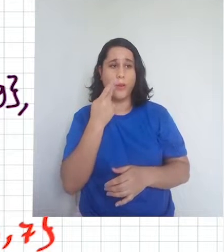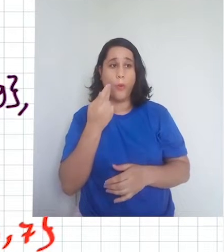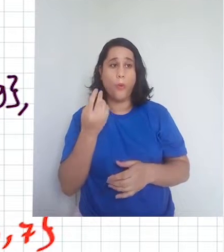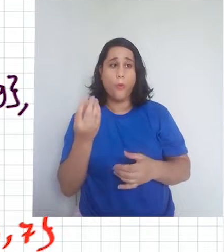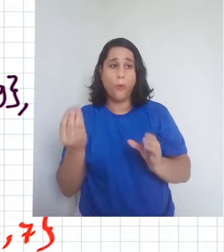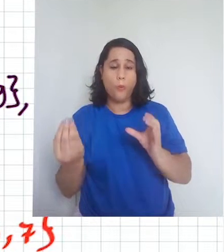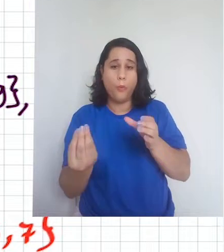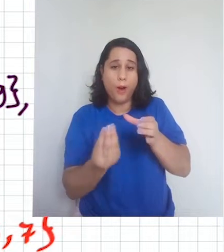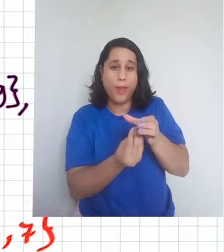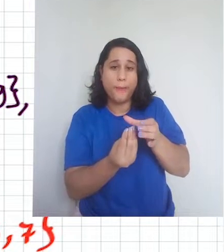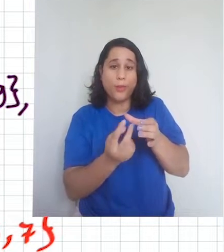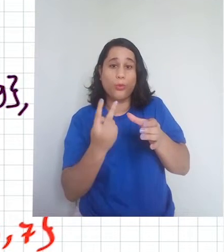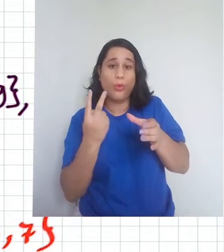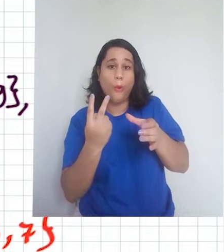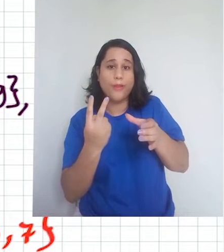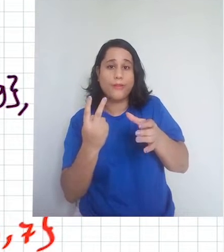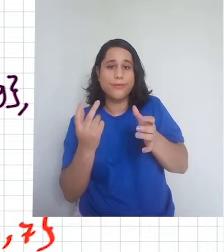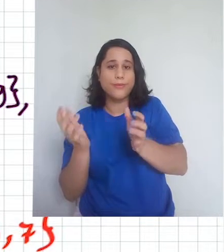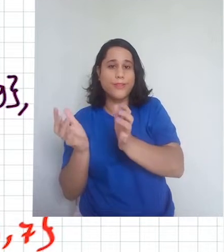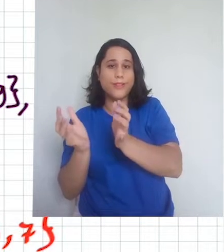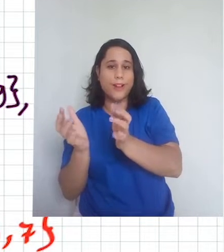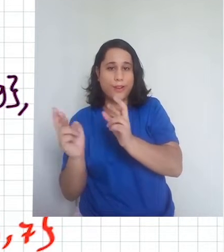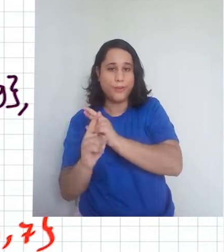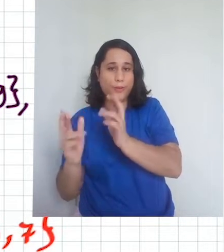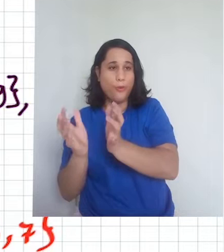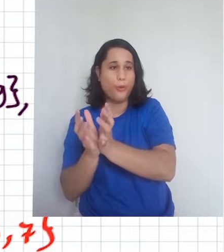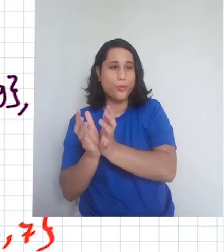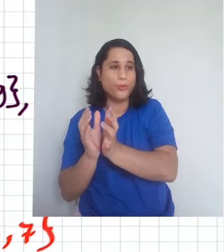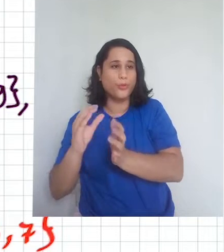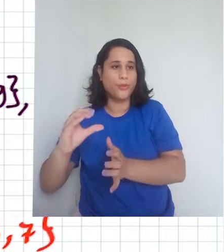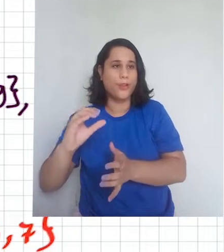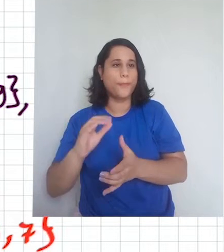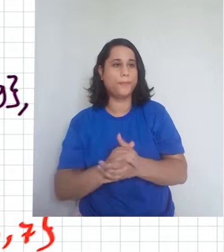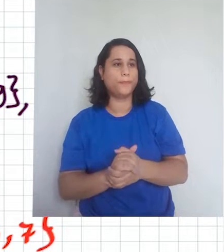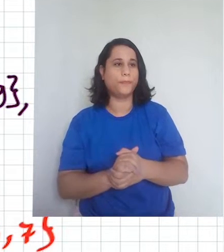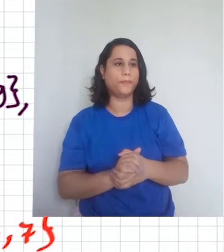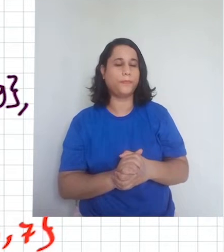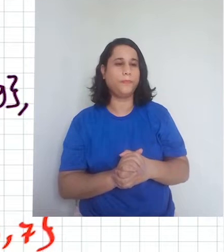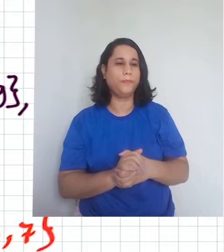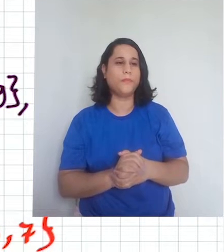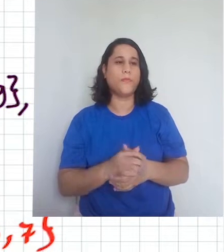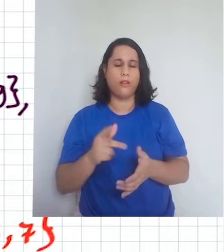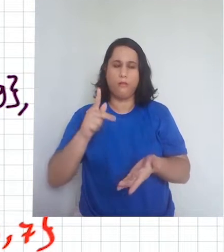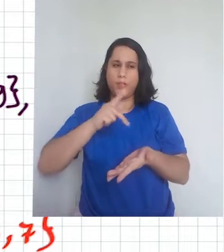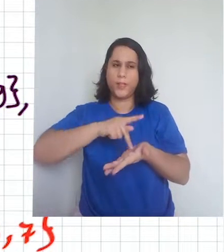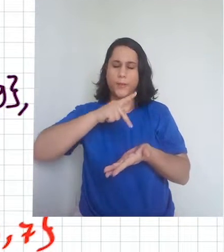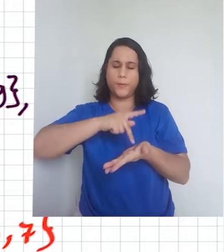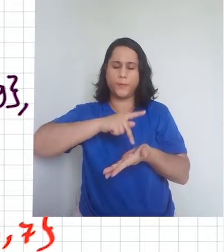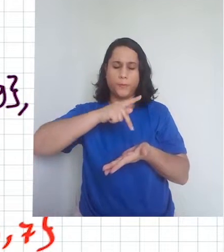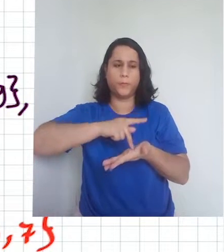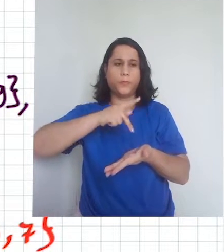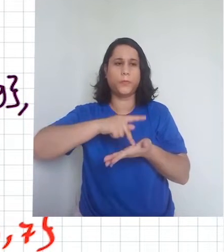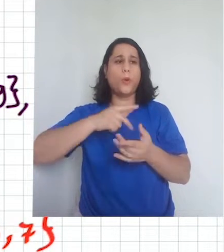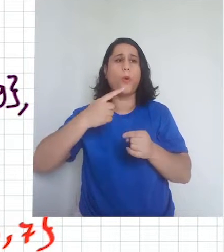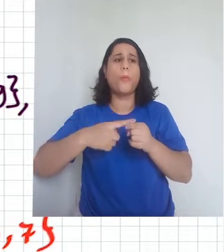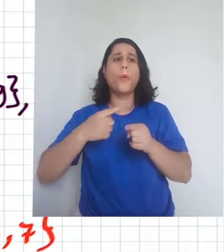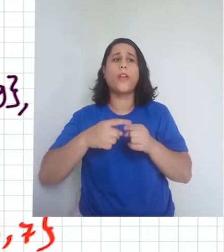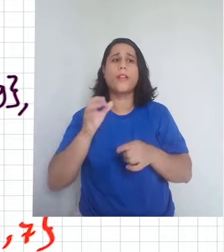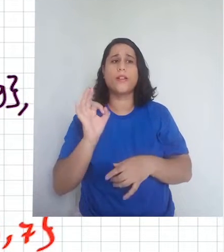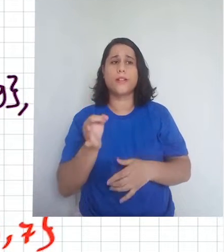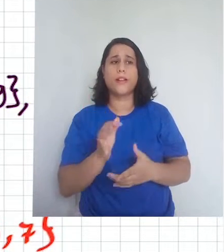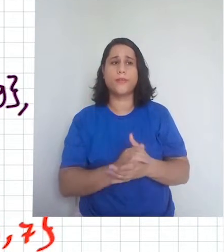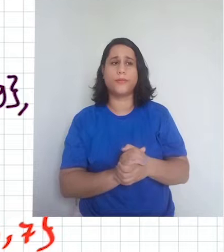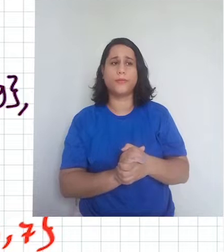2 com o conjunto C. Aí, nesse nosso caso, está correto. Por que está correto? Que